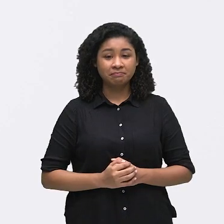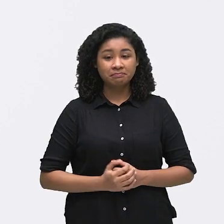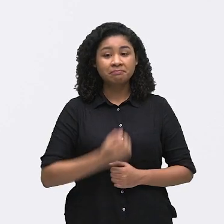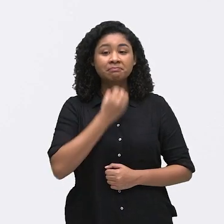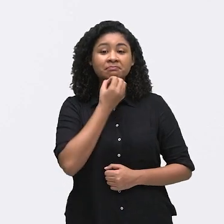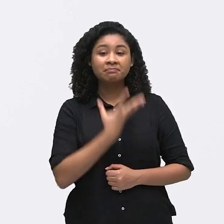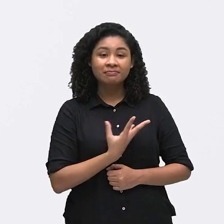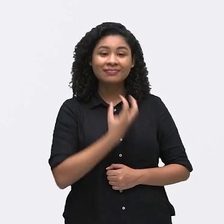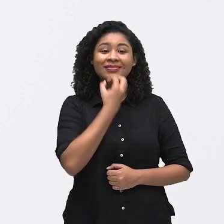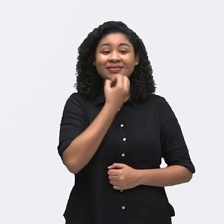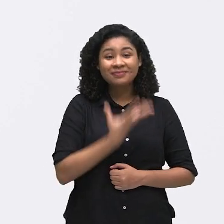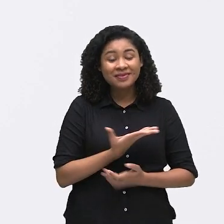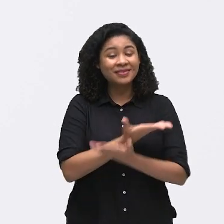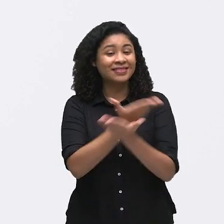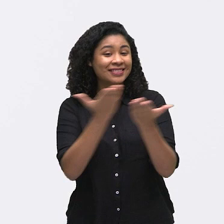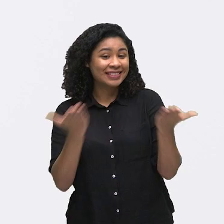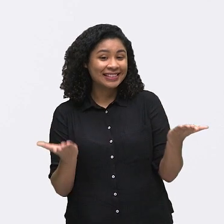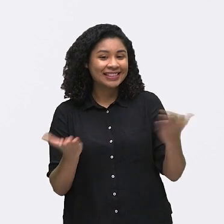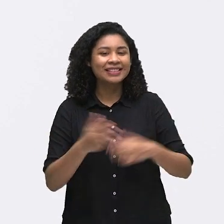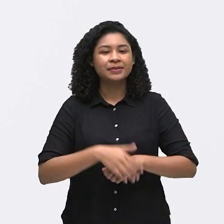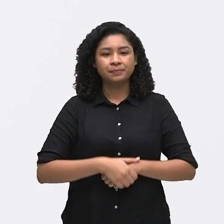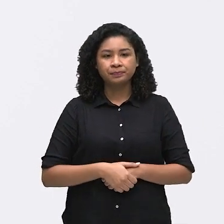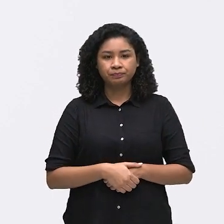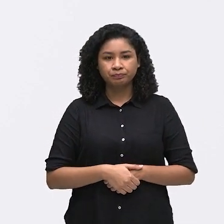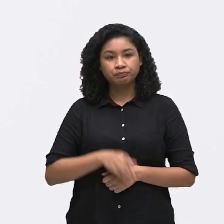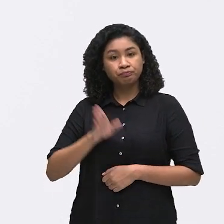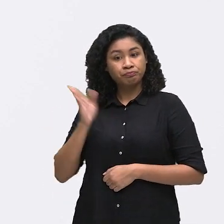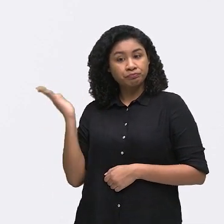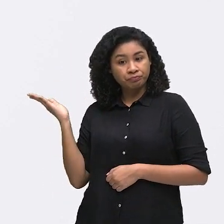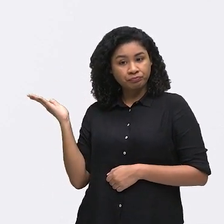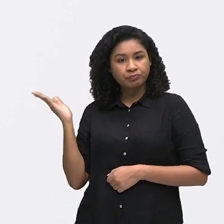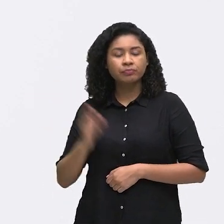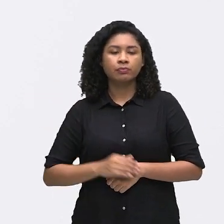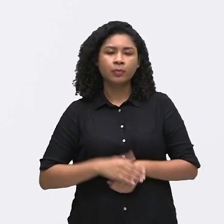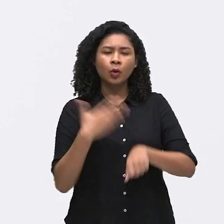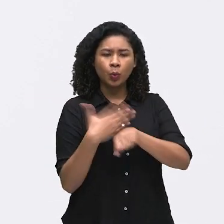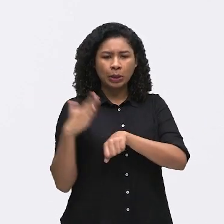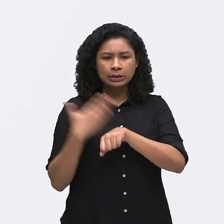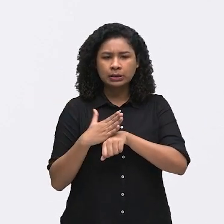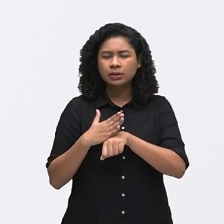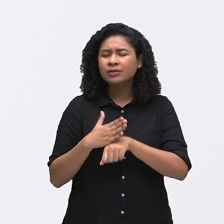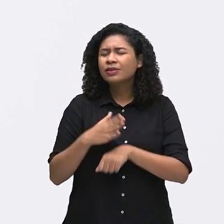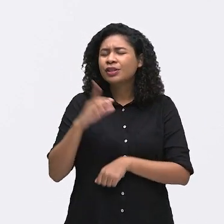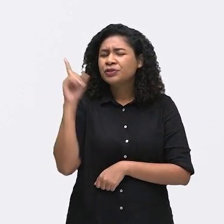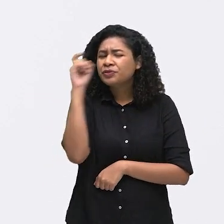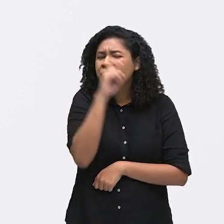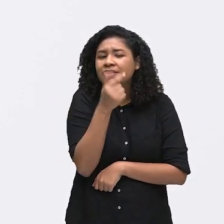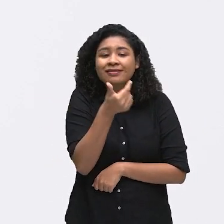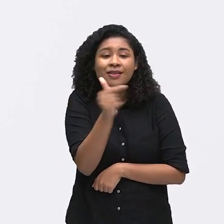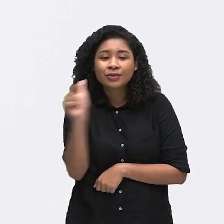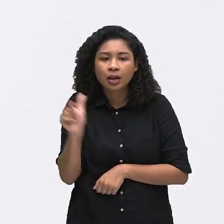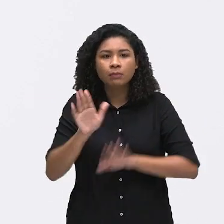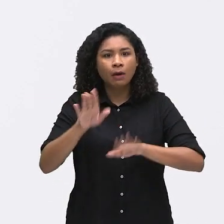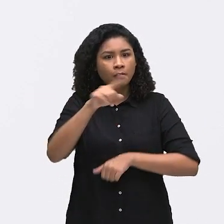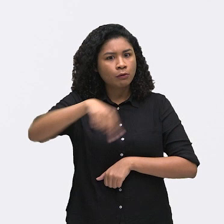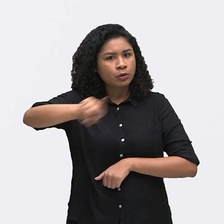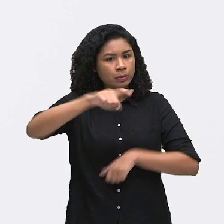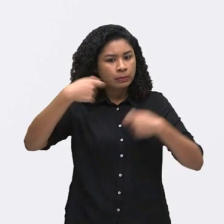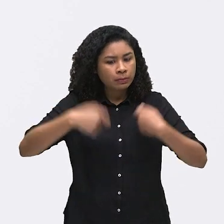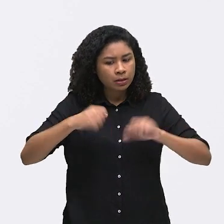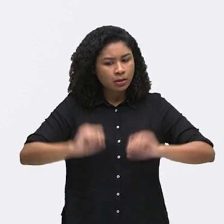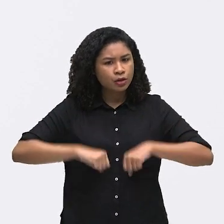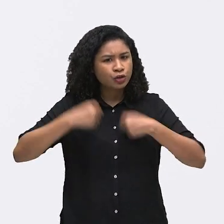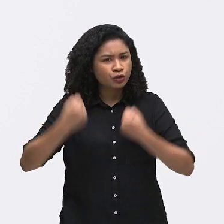Muito bem, queridos! Olha, nós temos um exercício que não está difícil, mas você precisa realizar, porque se não